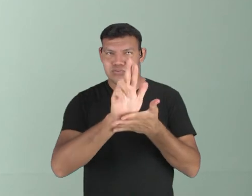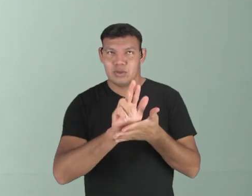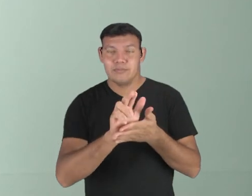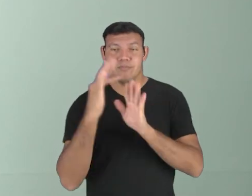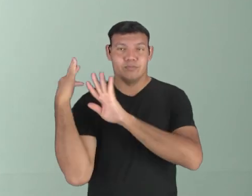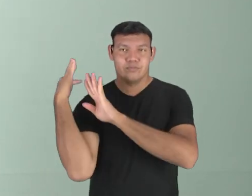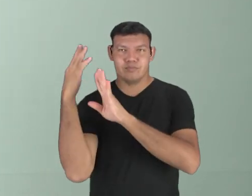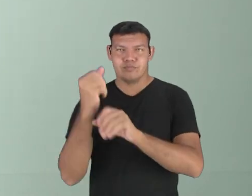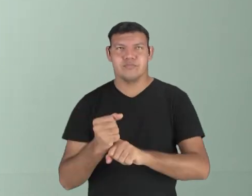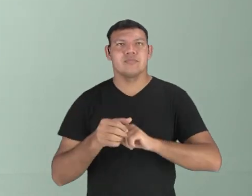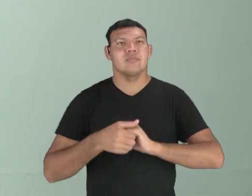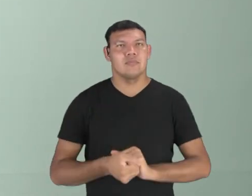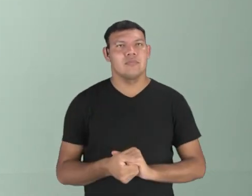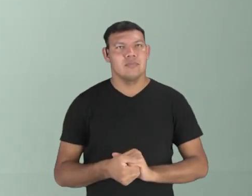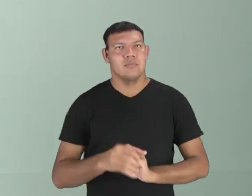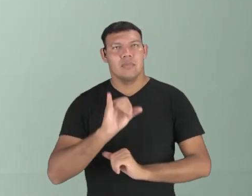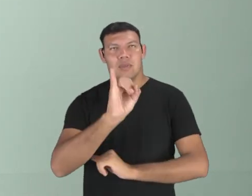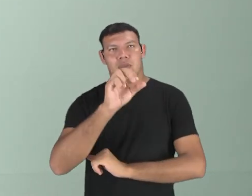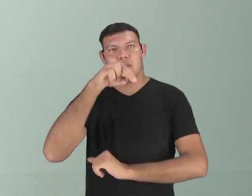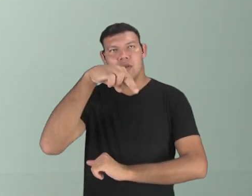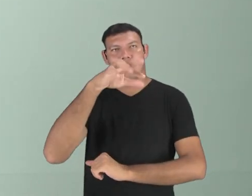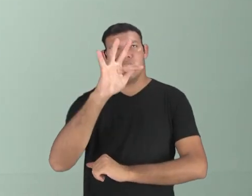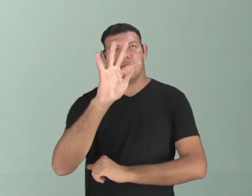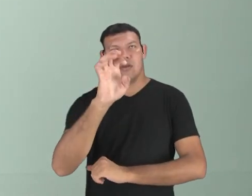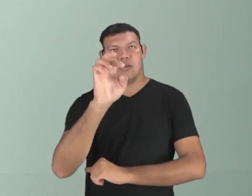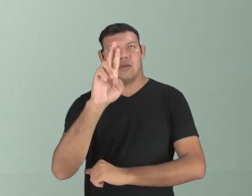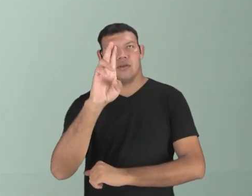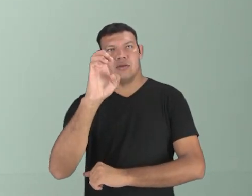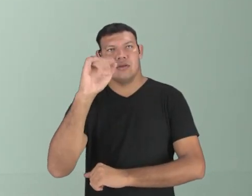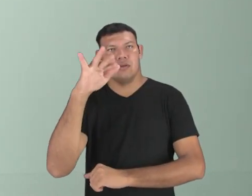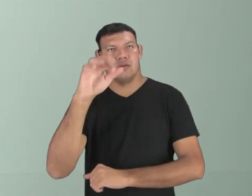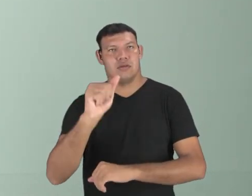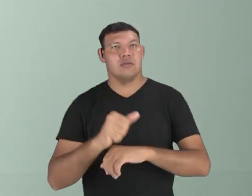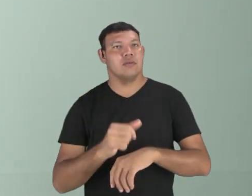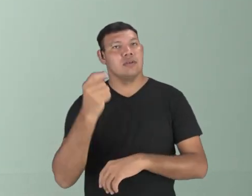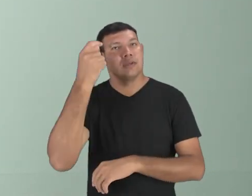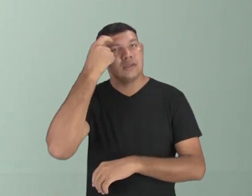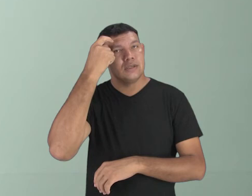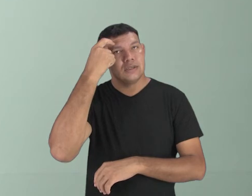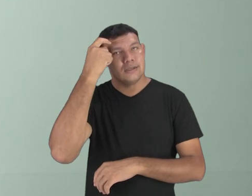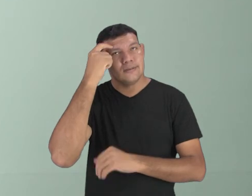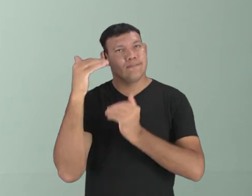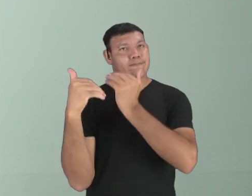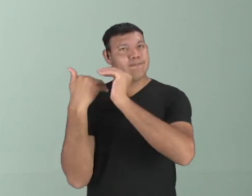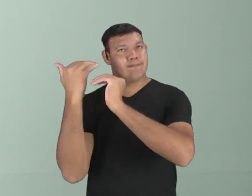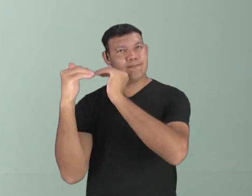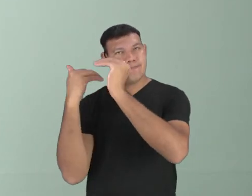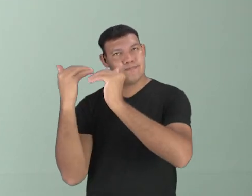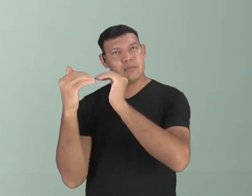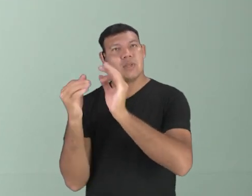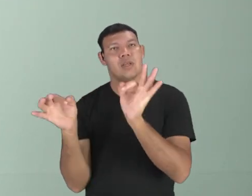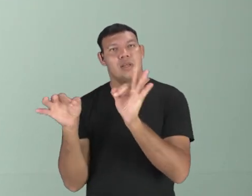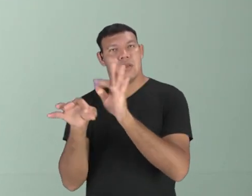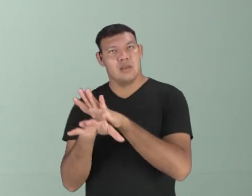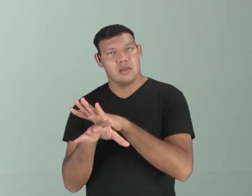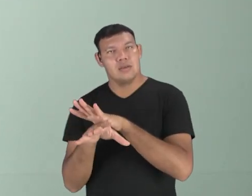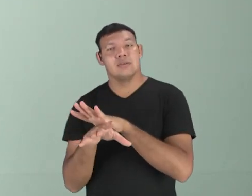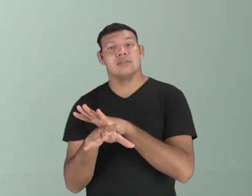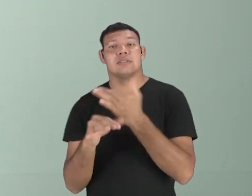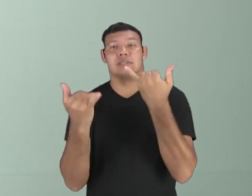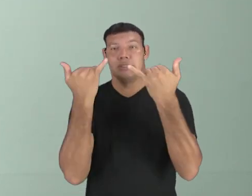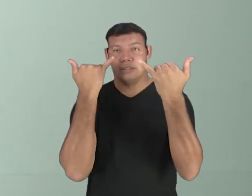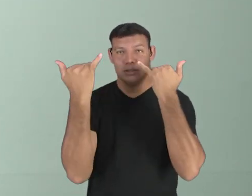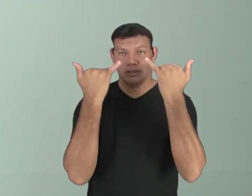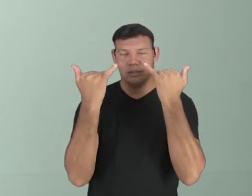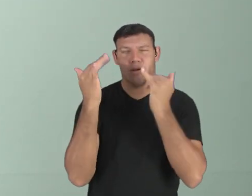E recapitulando, o que seria inferência? Raciocínio concluído ou desenvolvido a partir de indícios.